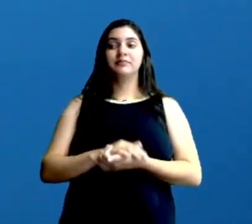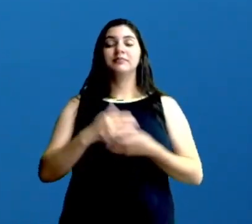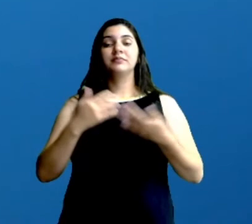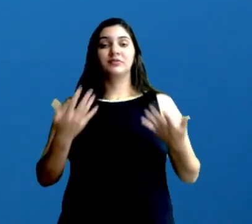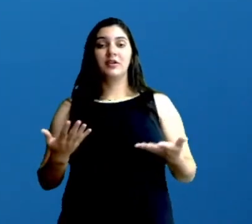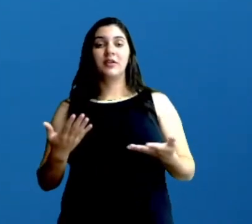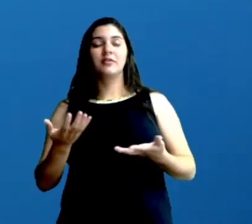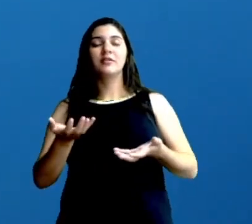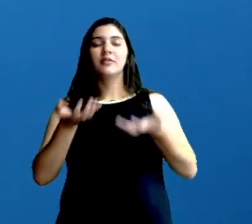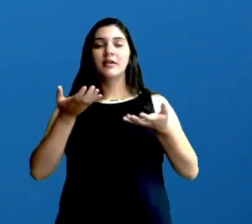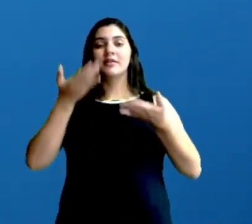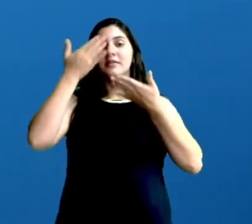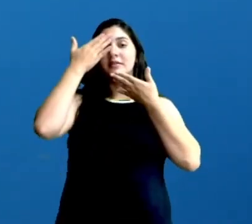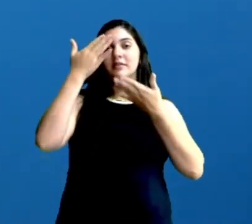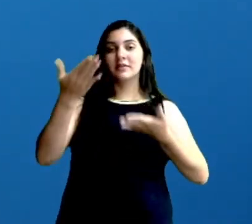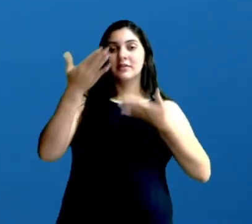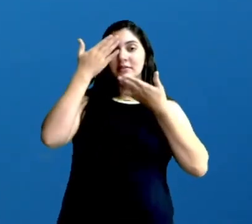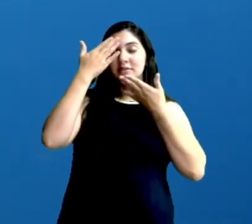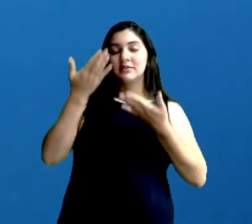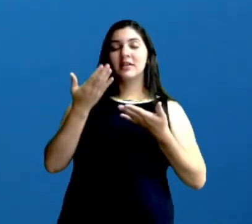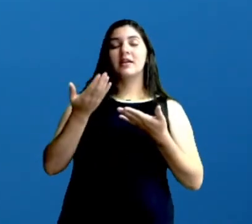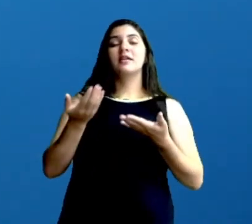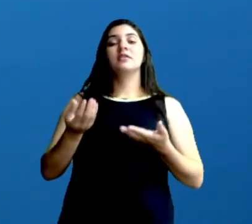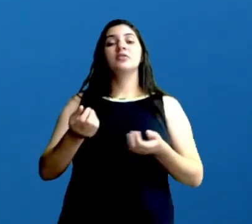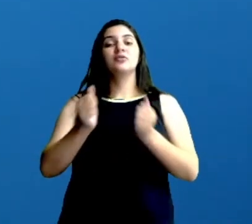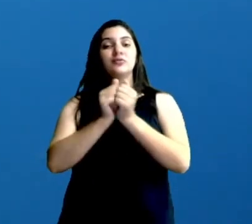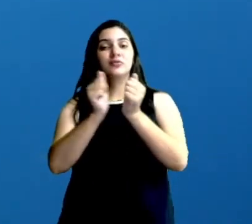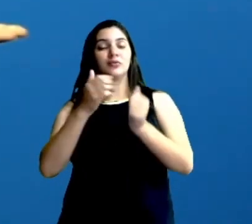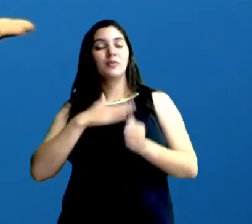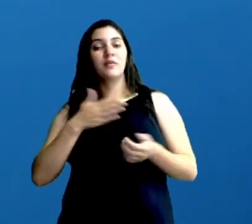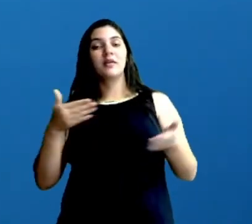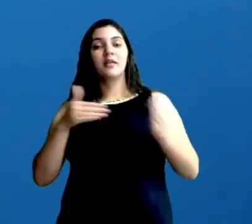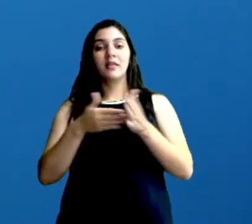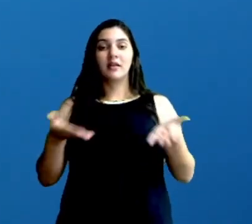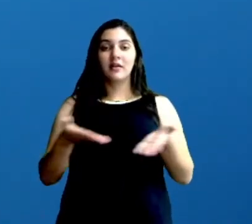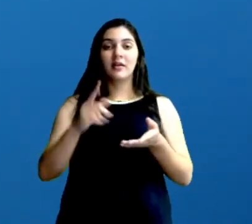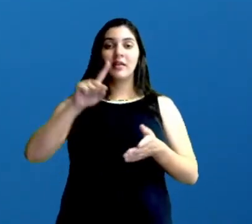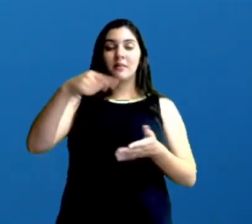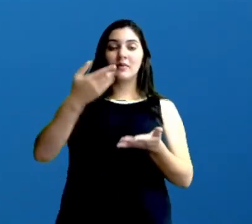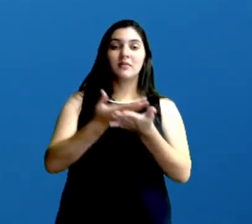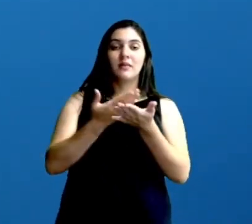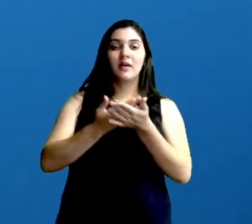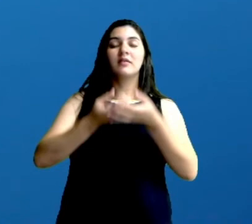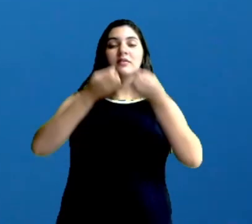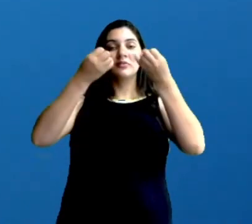Gente, eu queria agradecer a vocês por estar comigo até agora e dizer que na próxima aula a gente volta